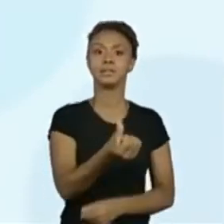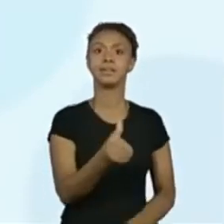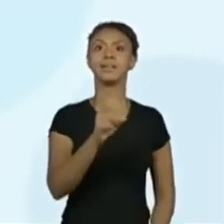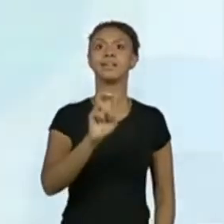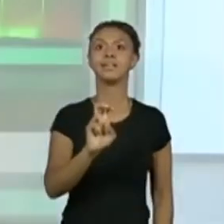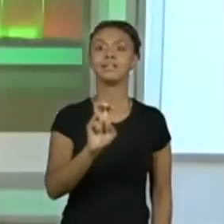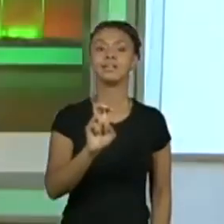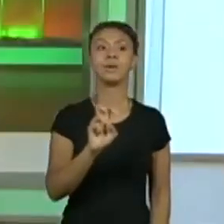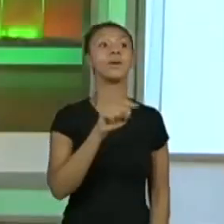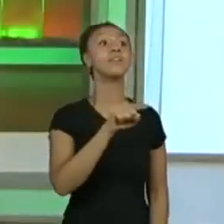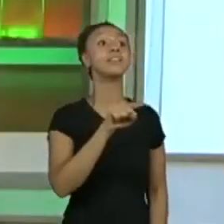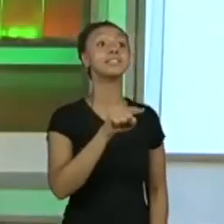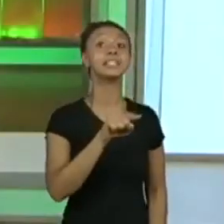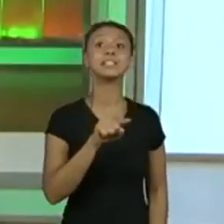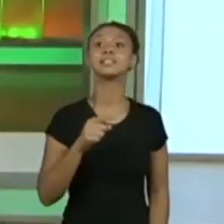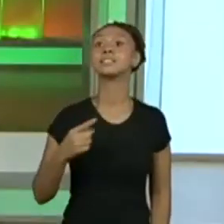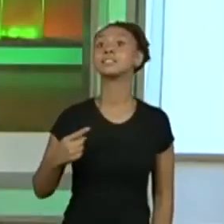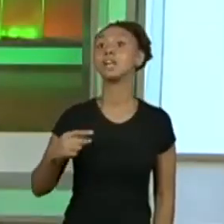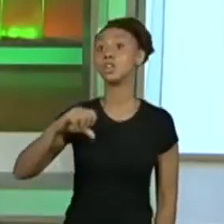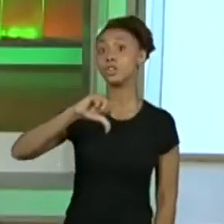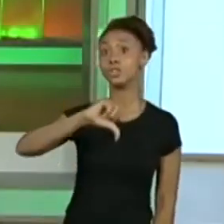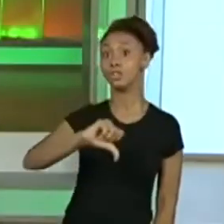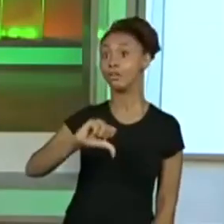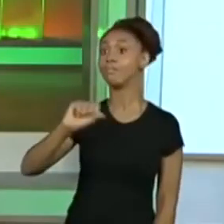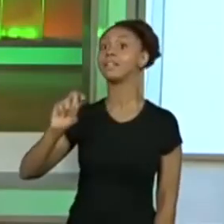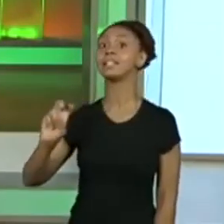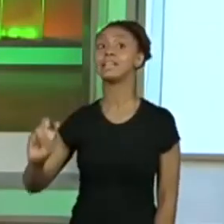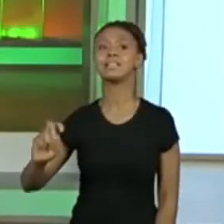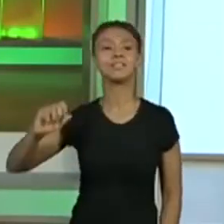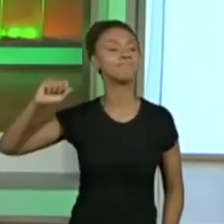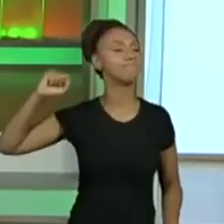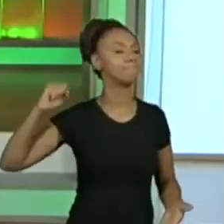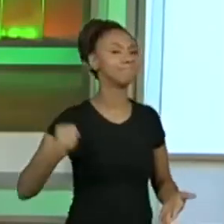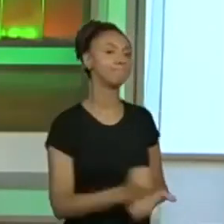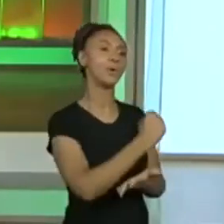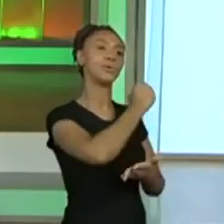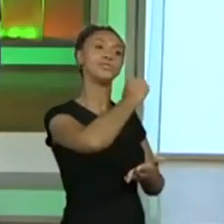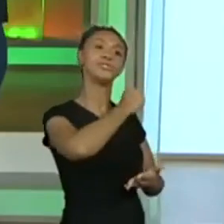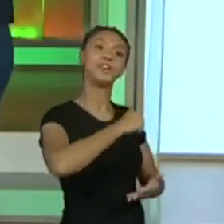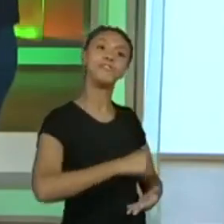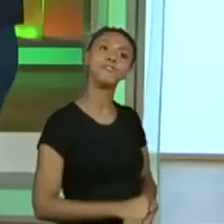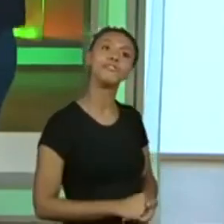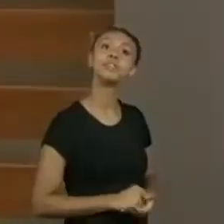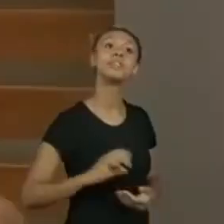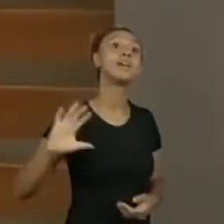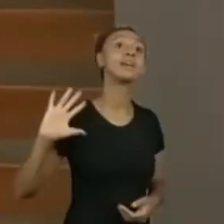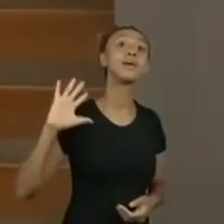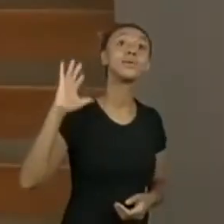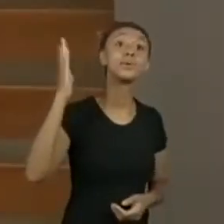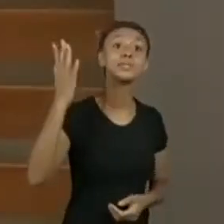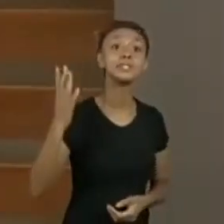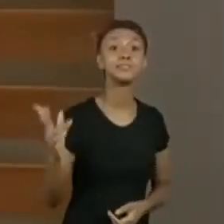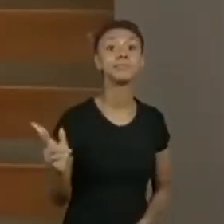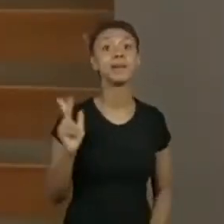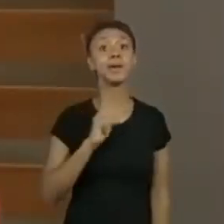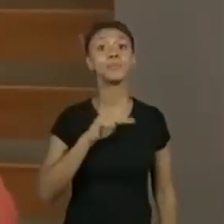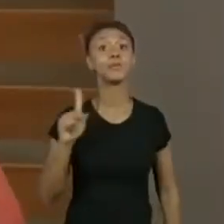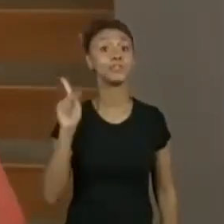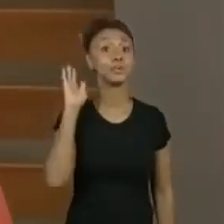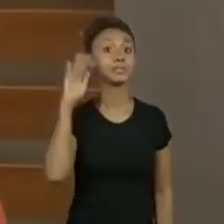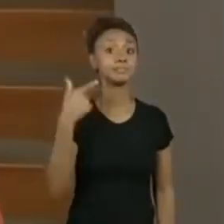65 e pontos. E você? E eu marquei 95 pontos. Poxa vida, o que aconteceu? A professora